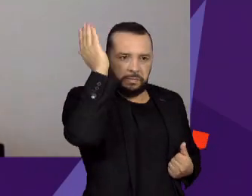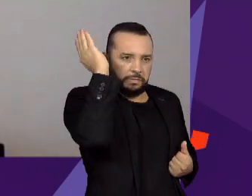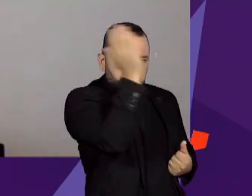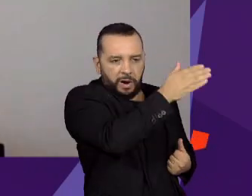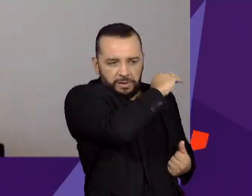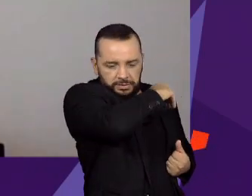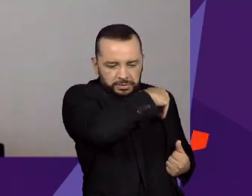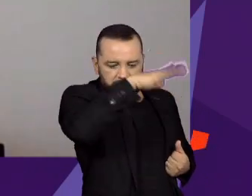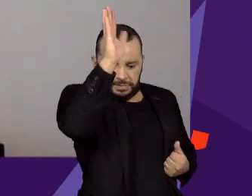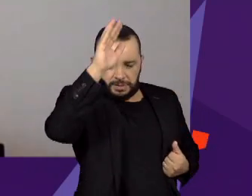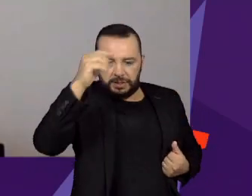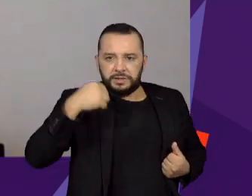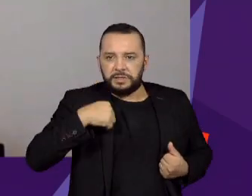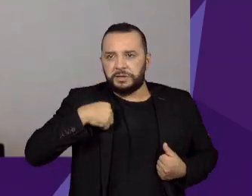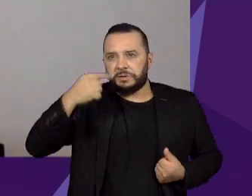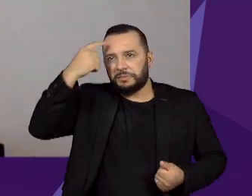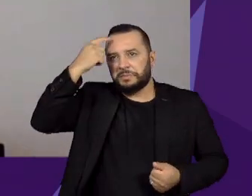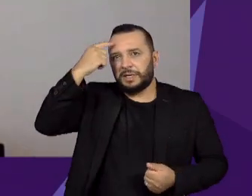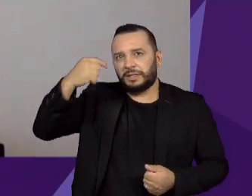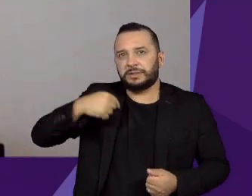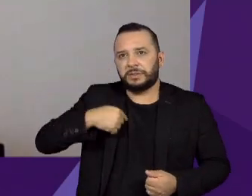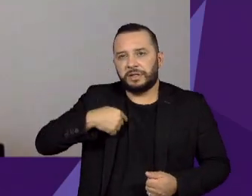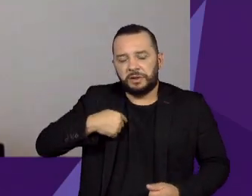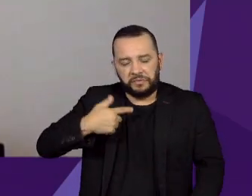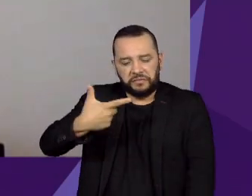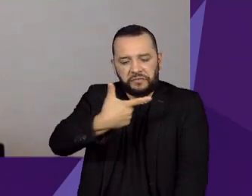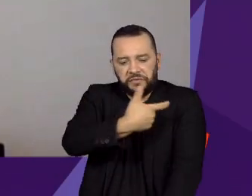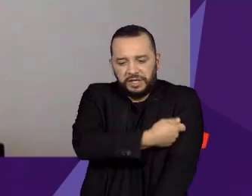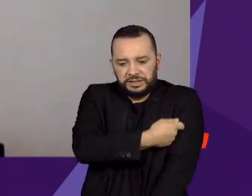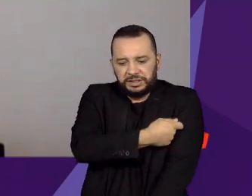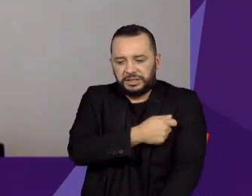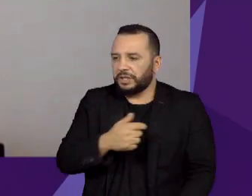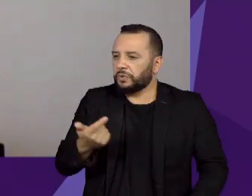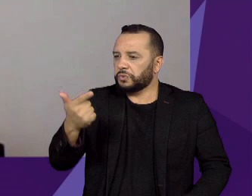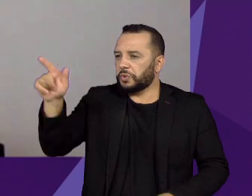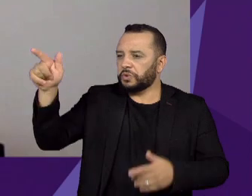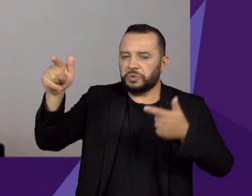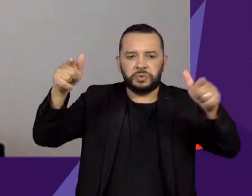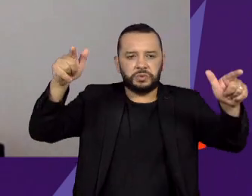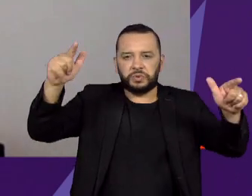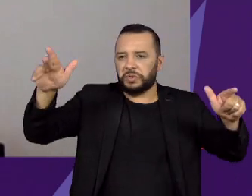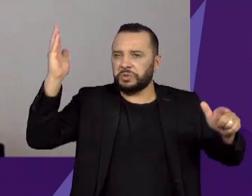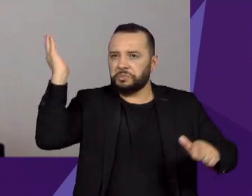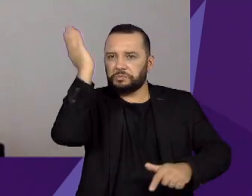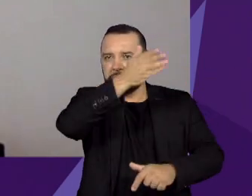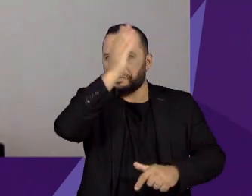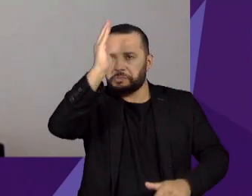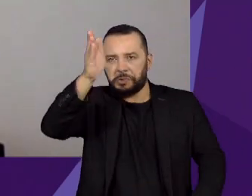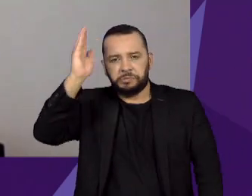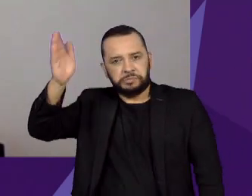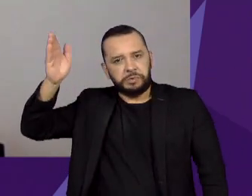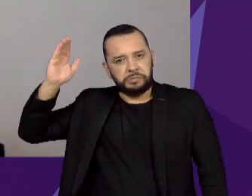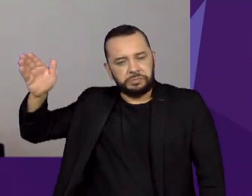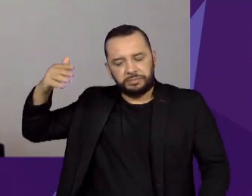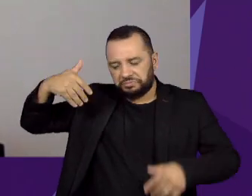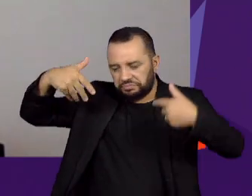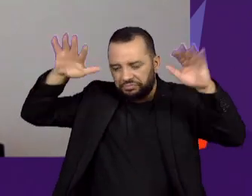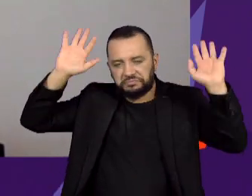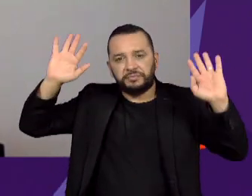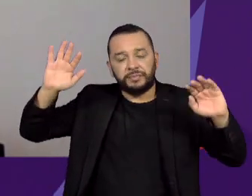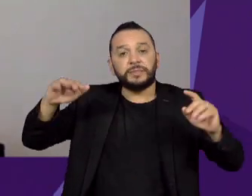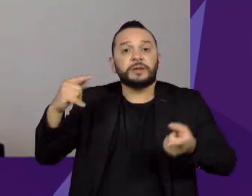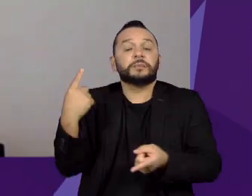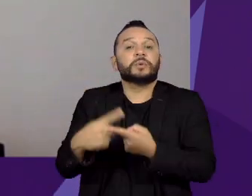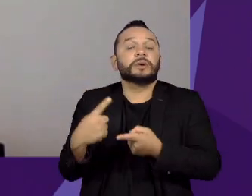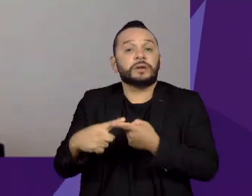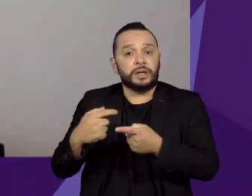se vacinar para o pós-pandemia. Porque em toda a pandemia, quando você entra em equilíbrio, seja através da vacina, ou seja